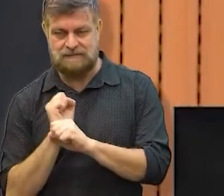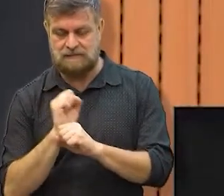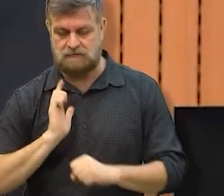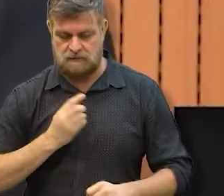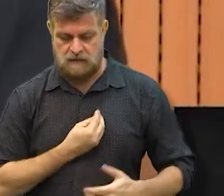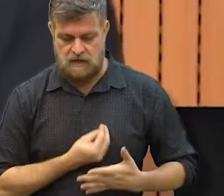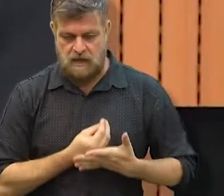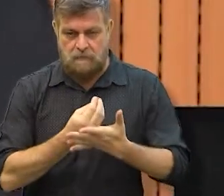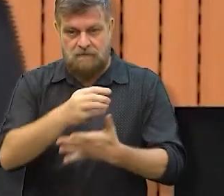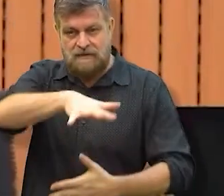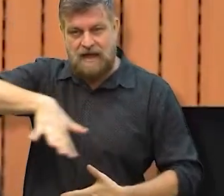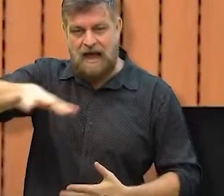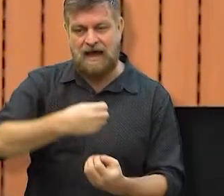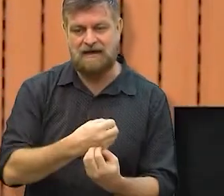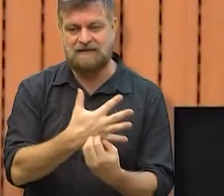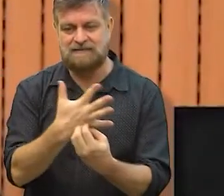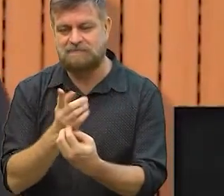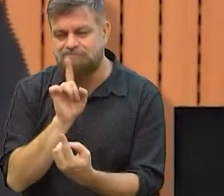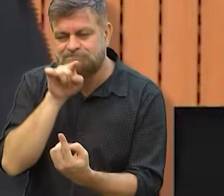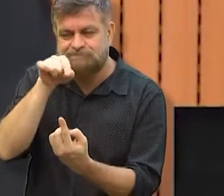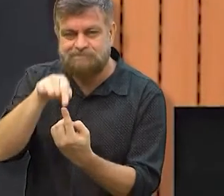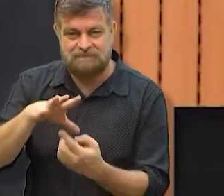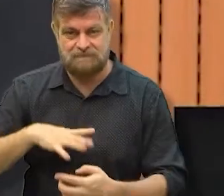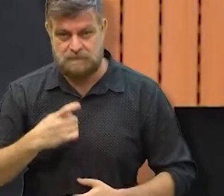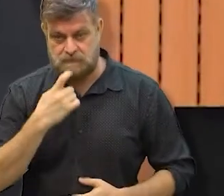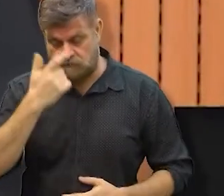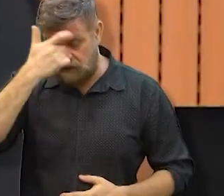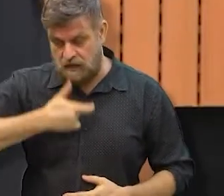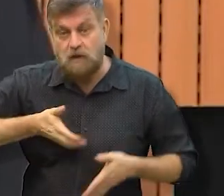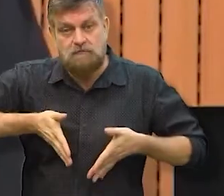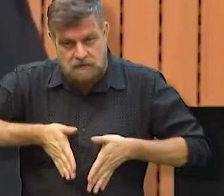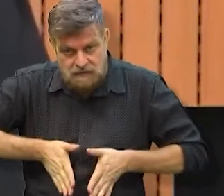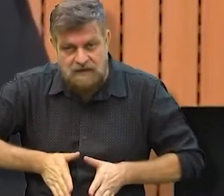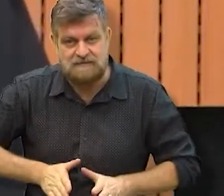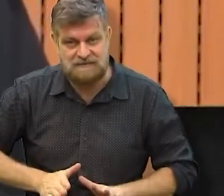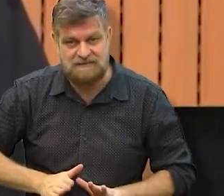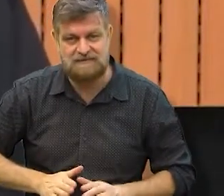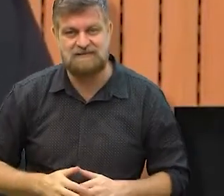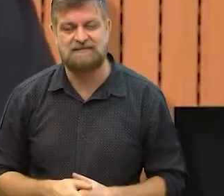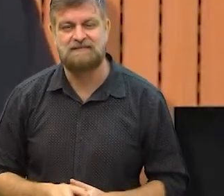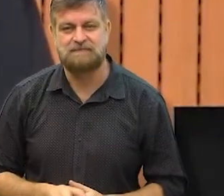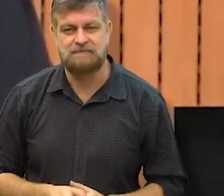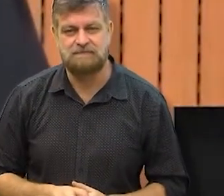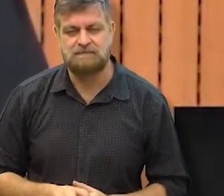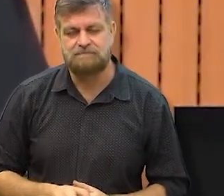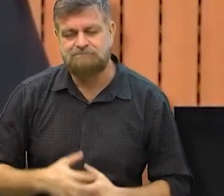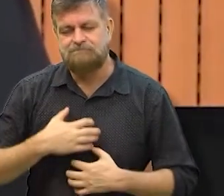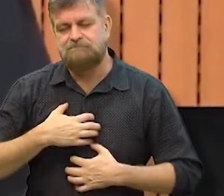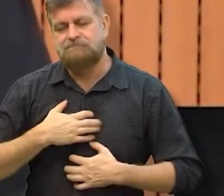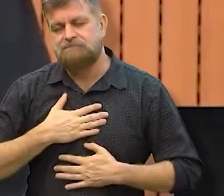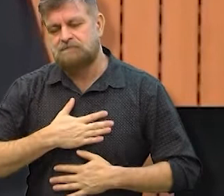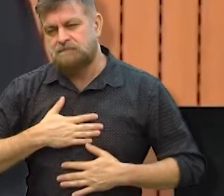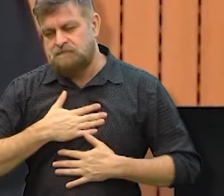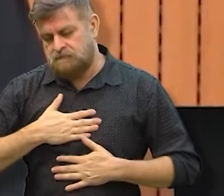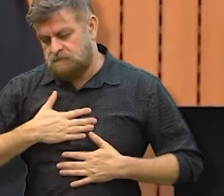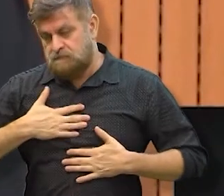anos dedicados à arte em Campinas, sou de Campinas